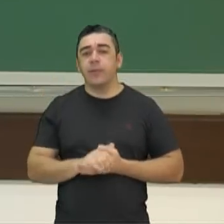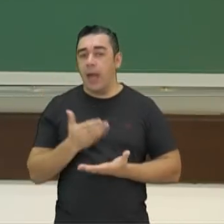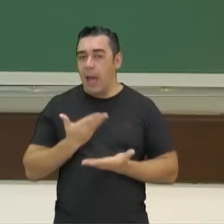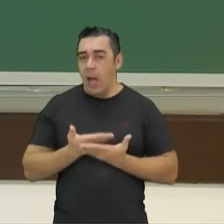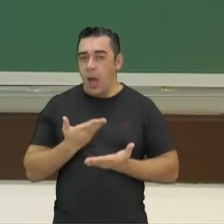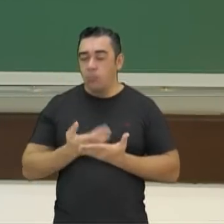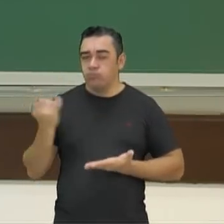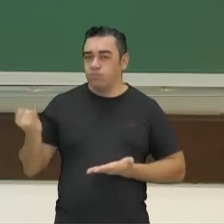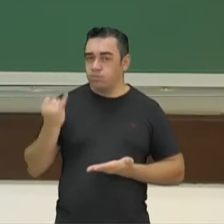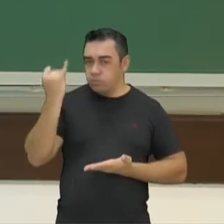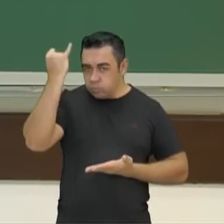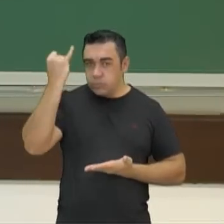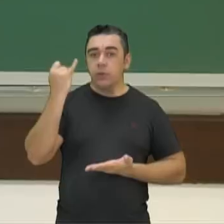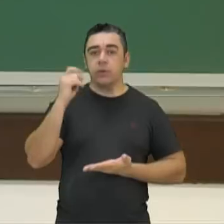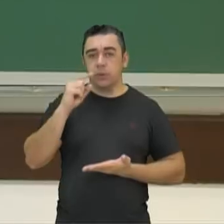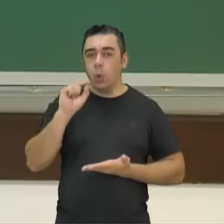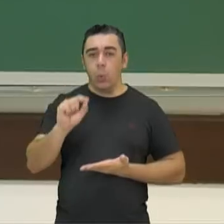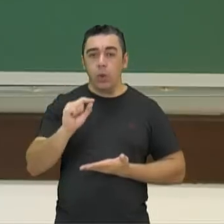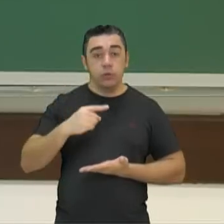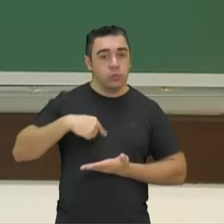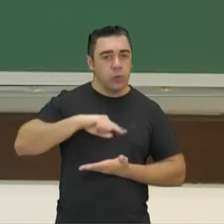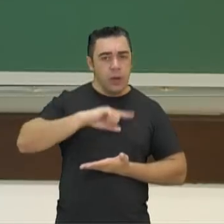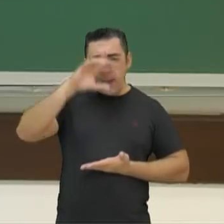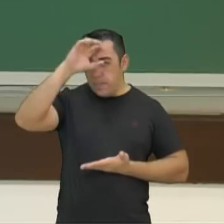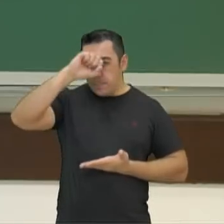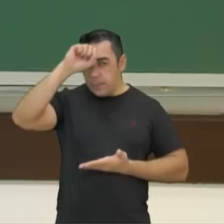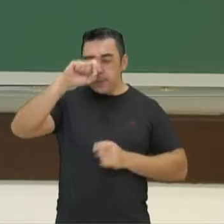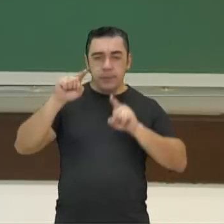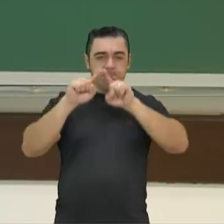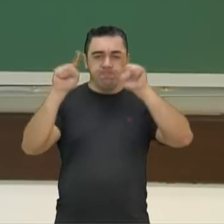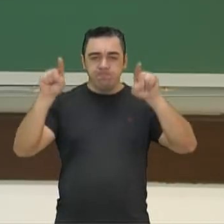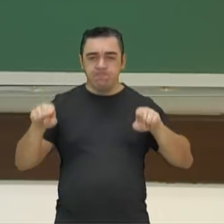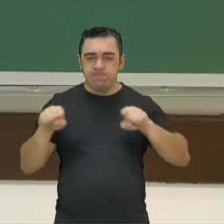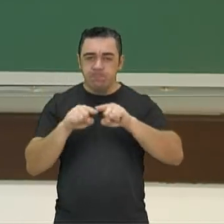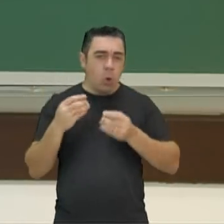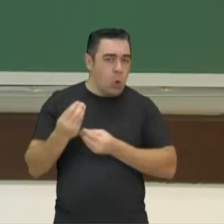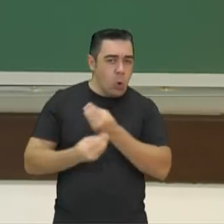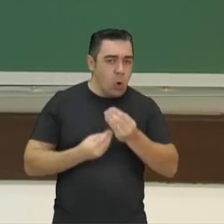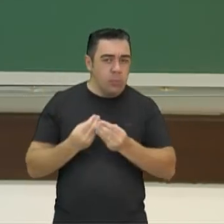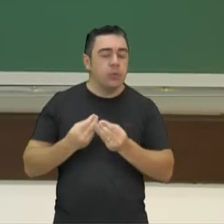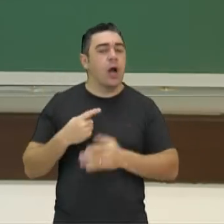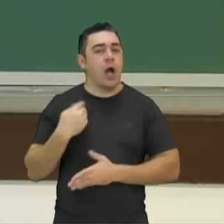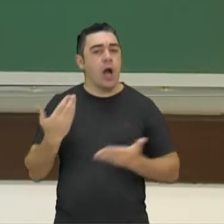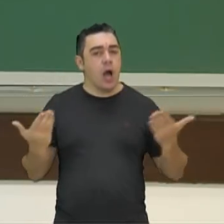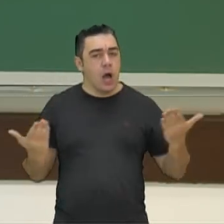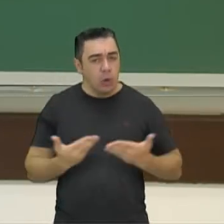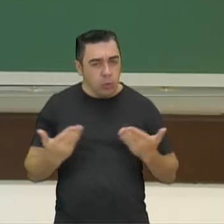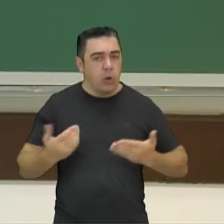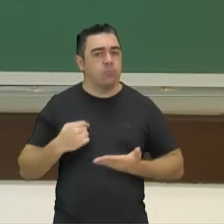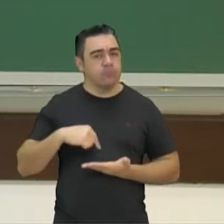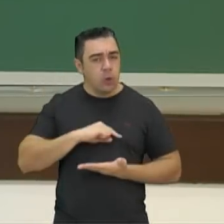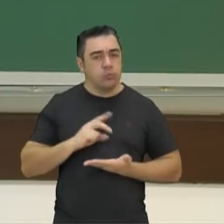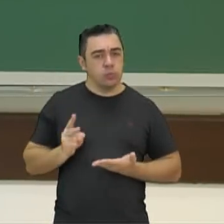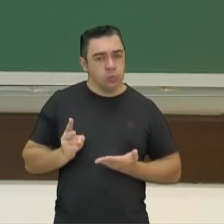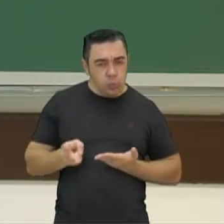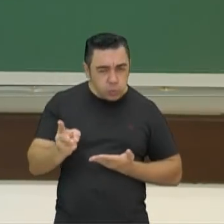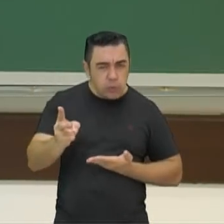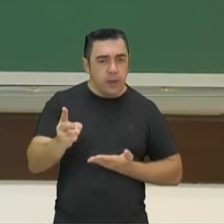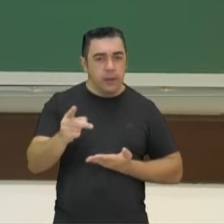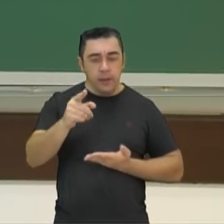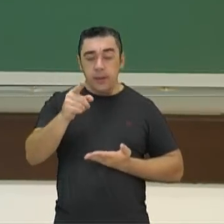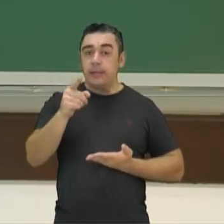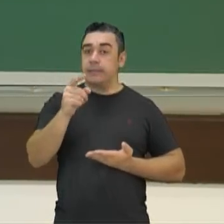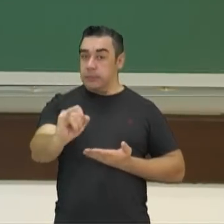muito importante para que a gente dê continuidade. Então, se a gente está perdendo uma aula ou perdeu alguma coisa, vai ser importante